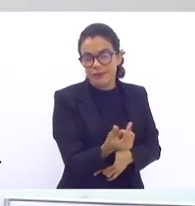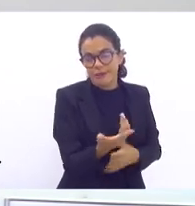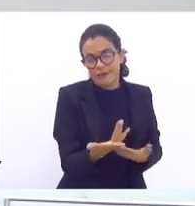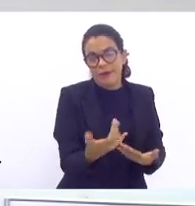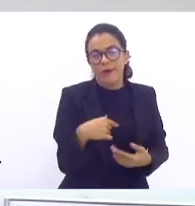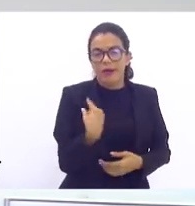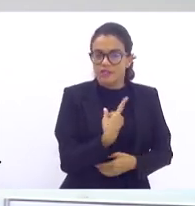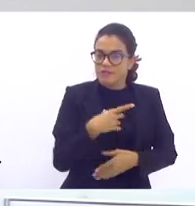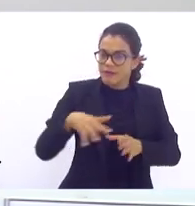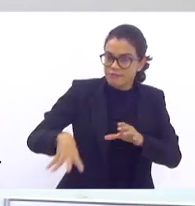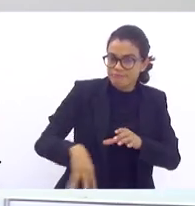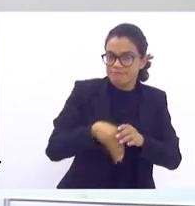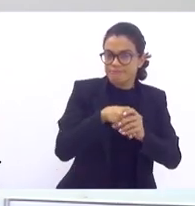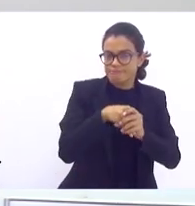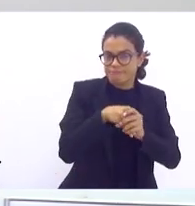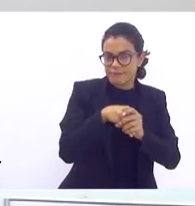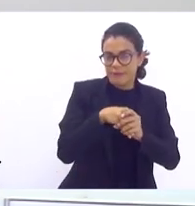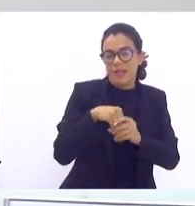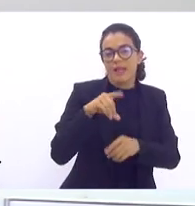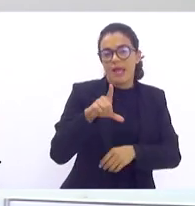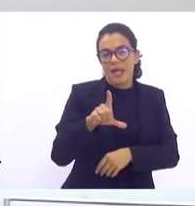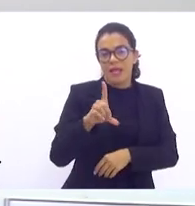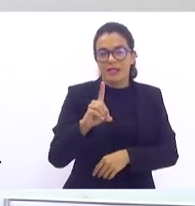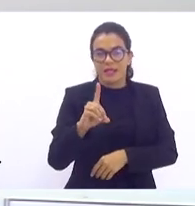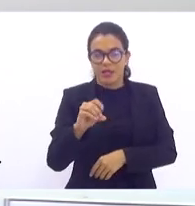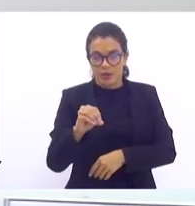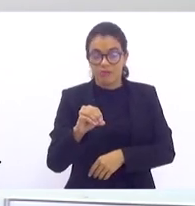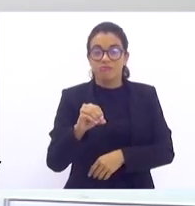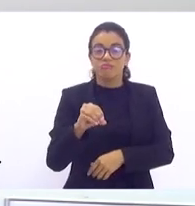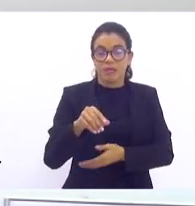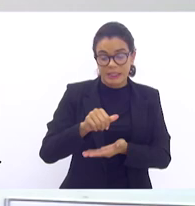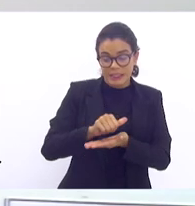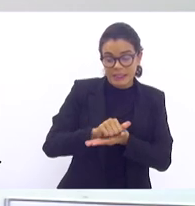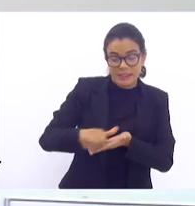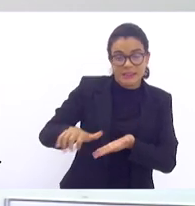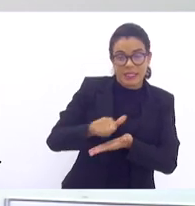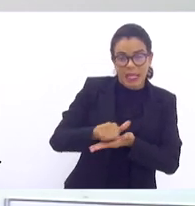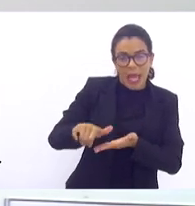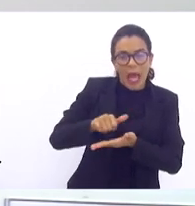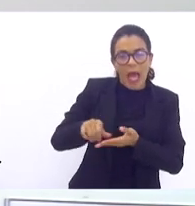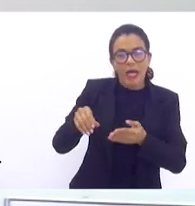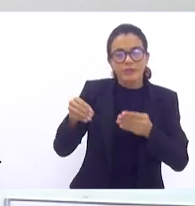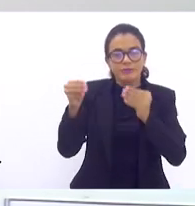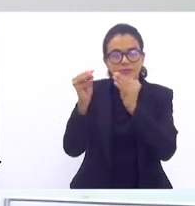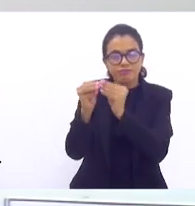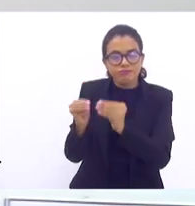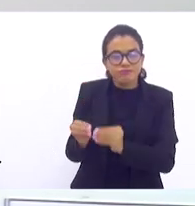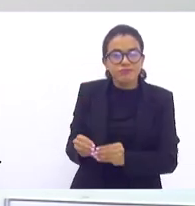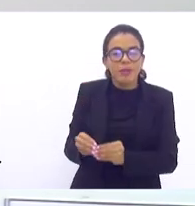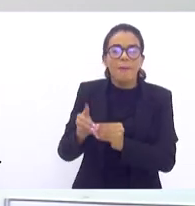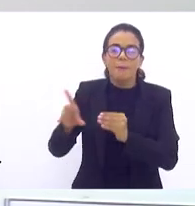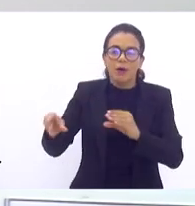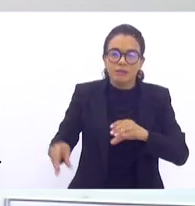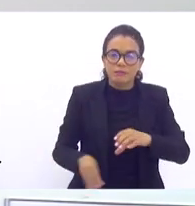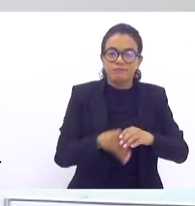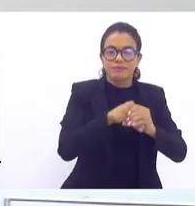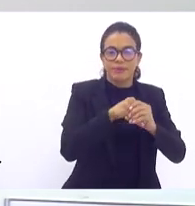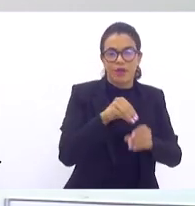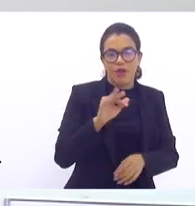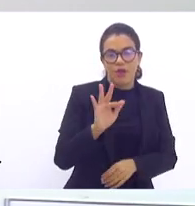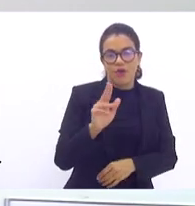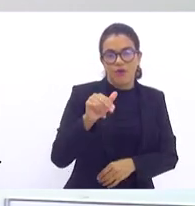inclusive incorporar na nova LDO é para que essas despesas também possam ser incorporadas pelo fundeb ou seja